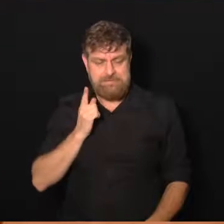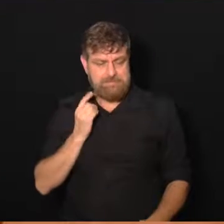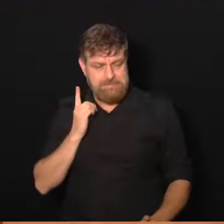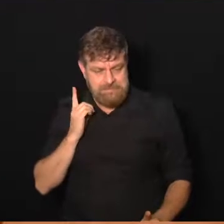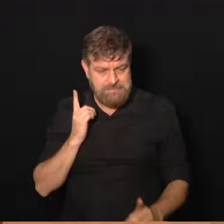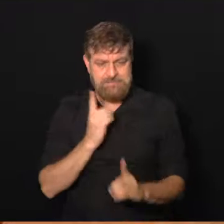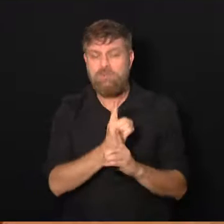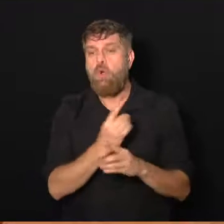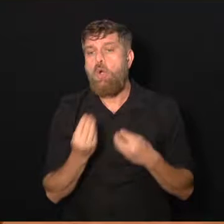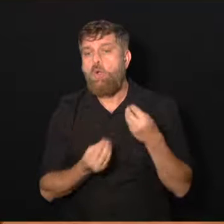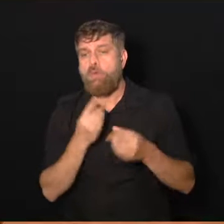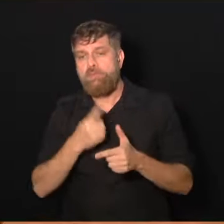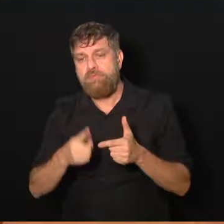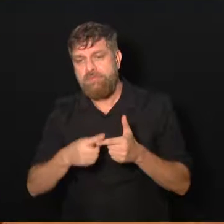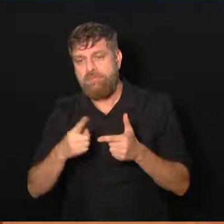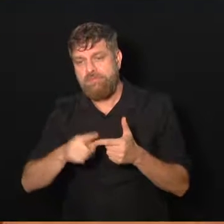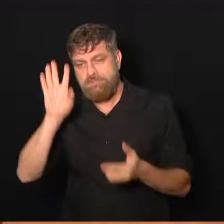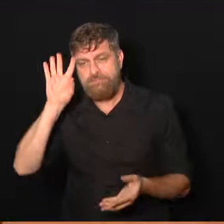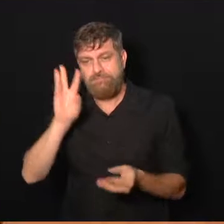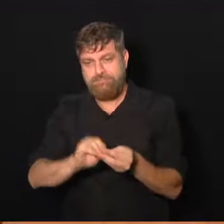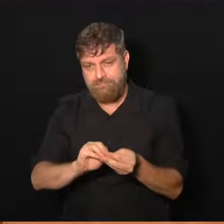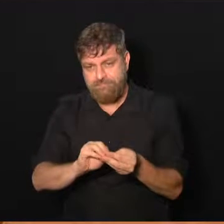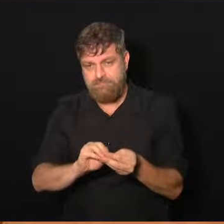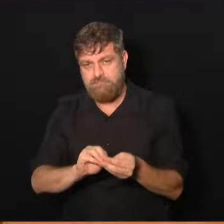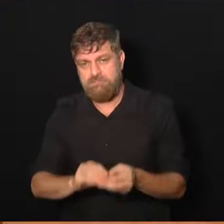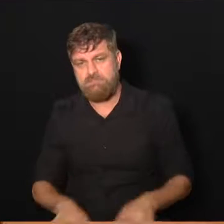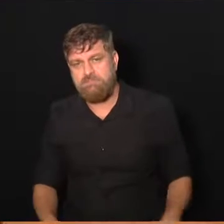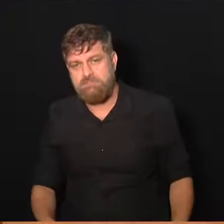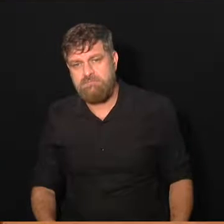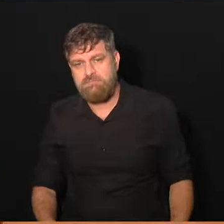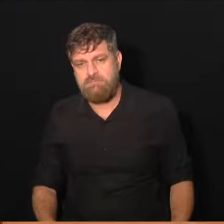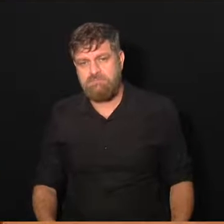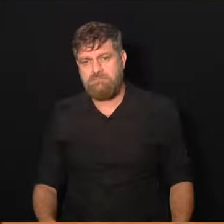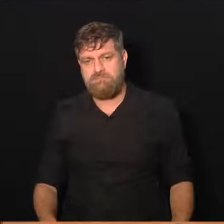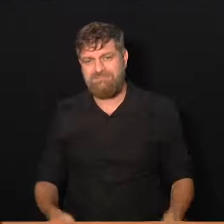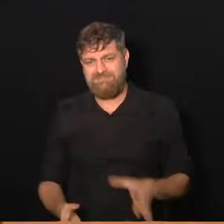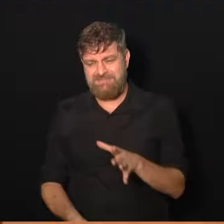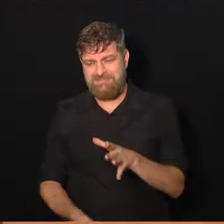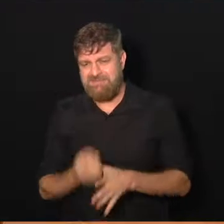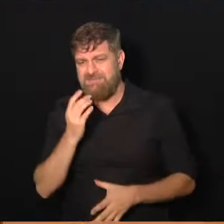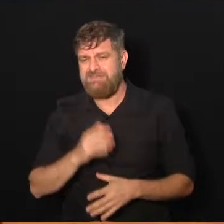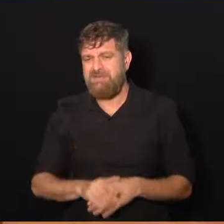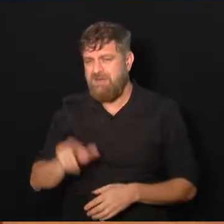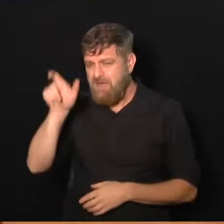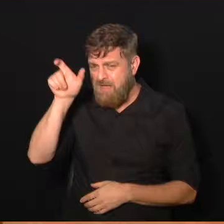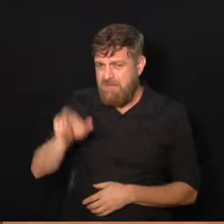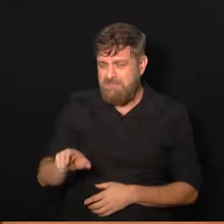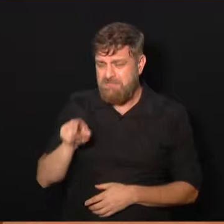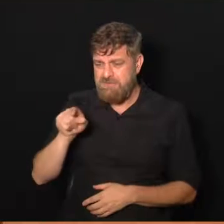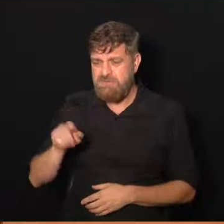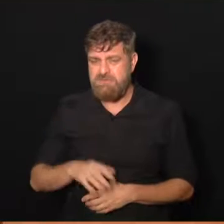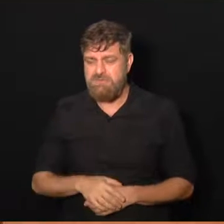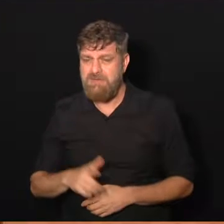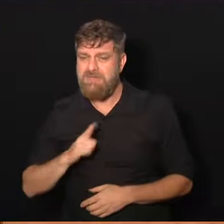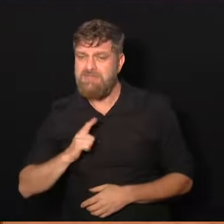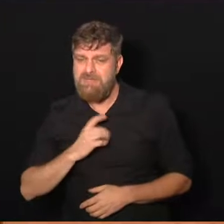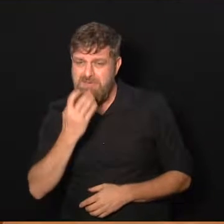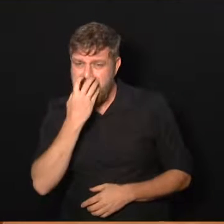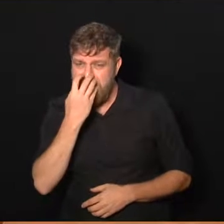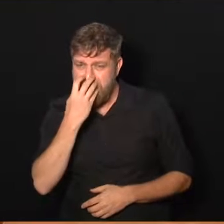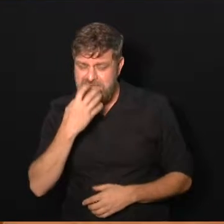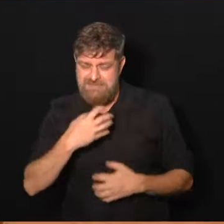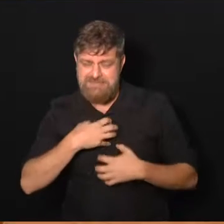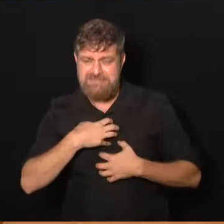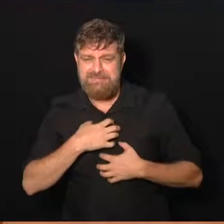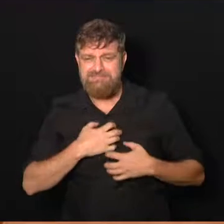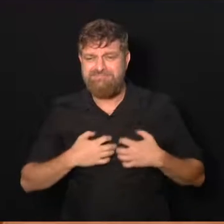uma solução para casos que causam muita dor ao bichinho, né? Não tem como a gente